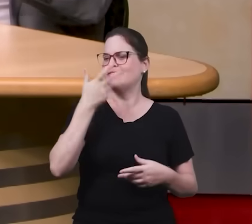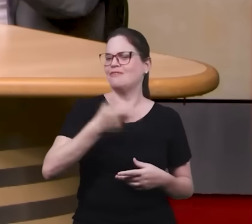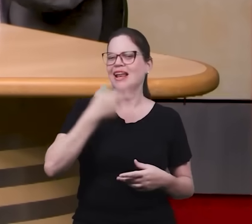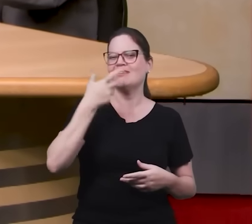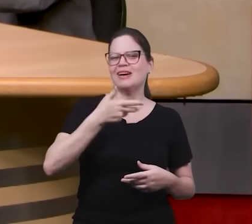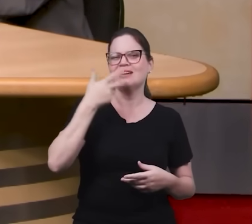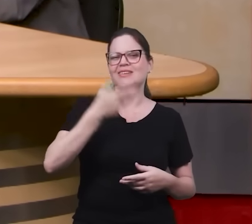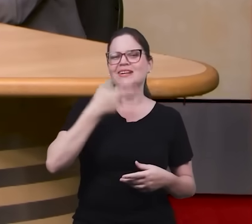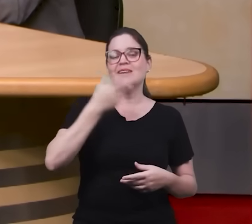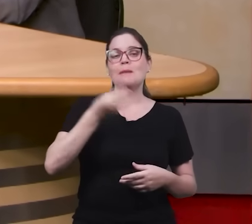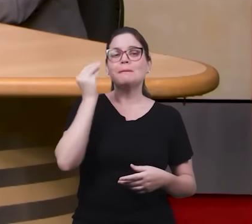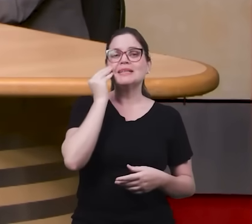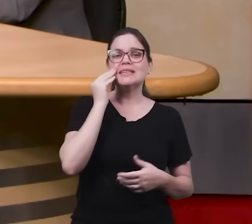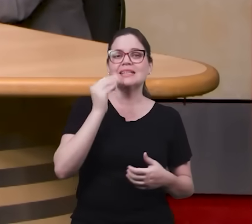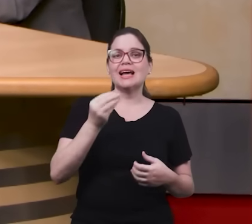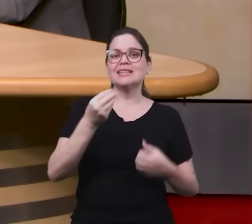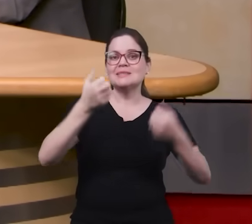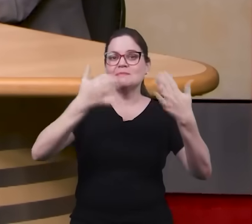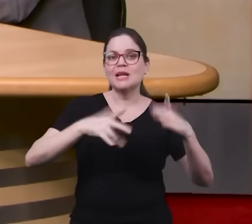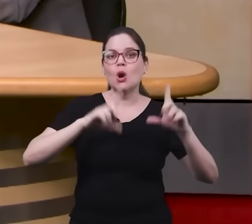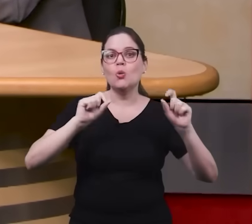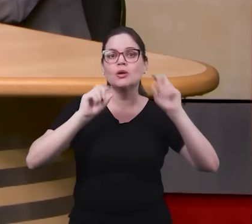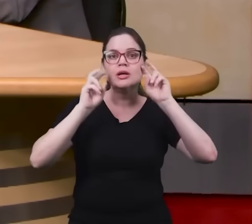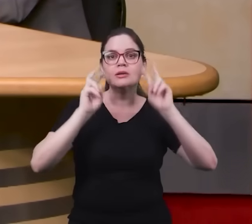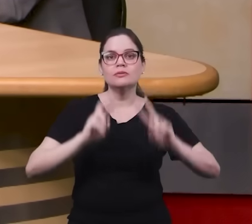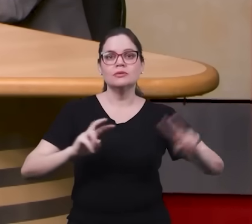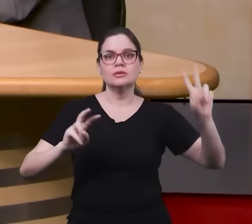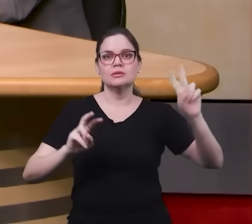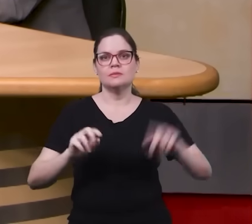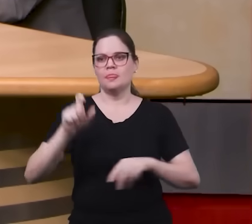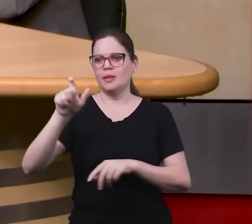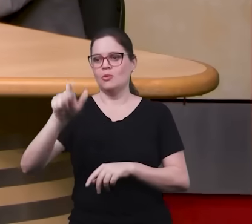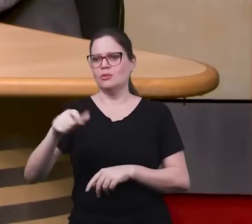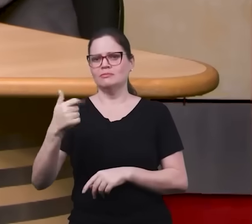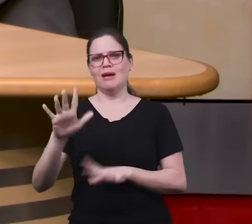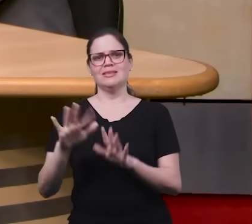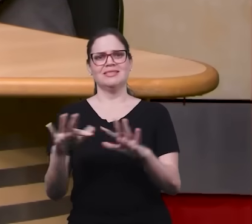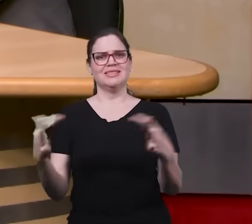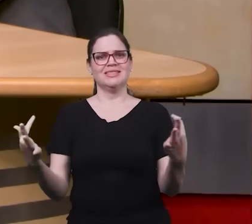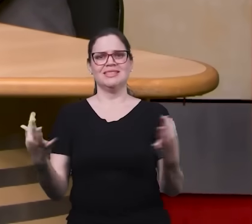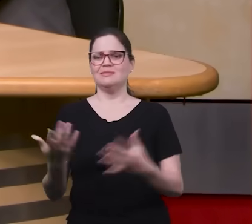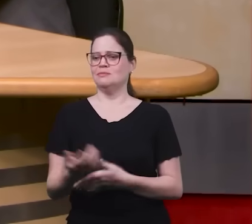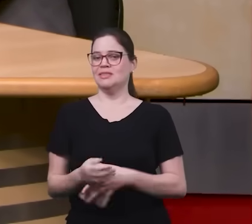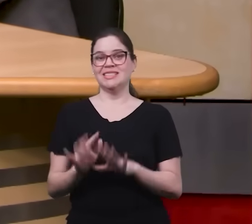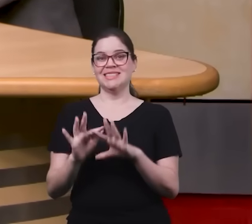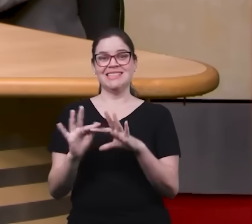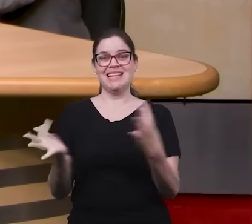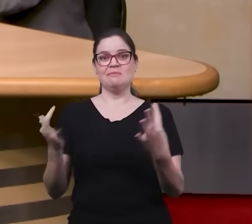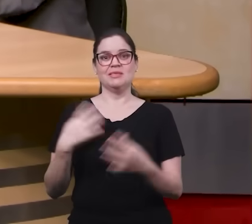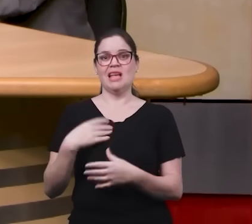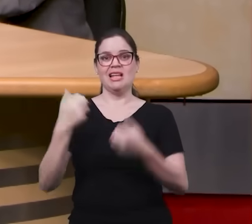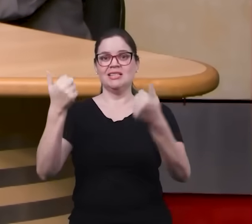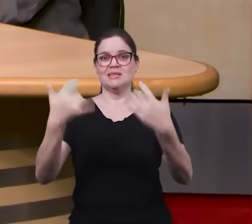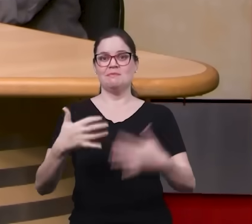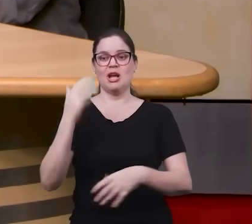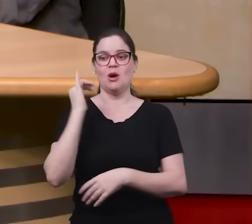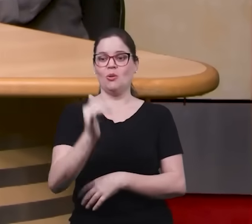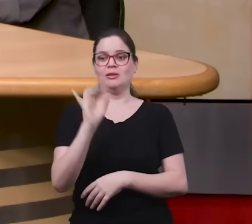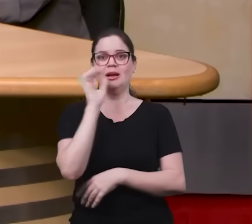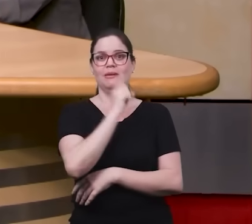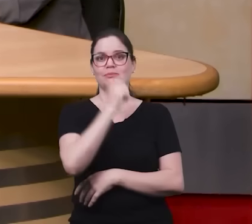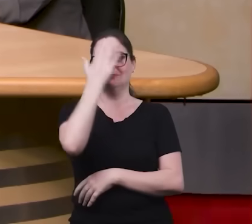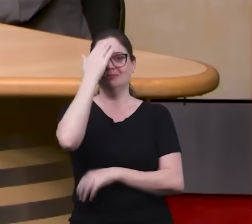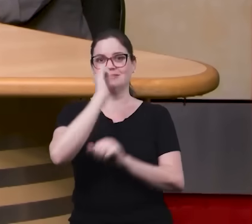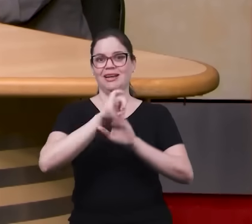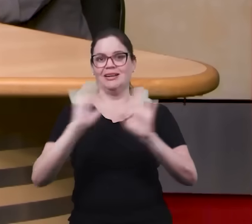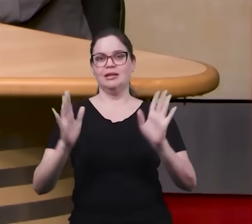para ver se a pessoa entende o que ele viu. E às vezes um outro, naquela visão, talvez da forma mais simples possível. Eu sempre